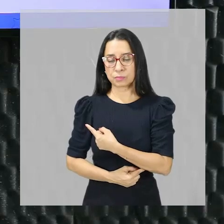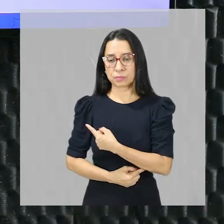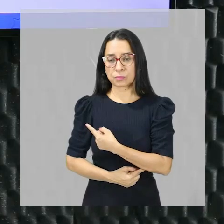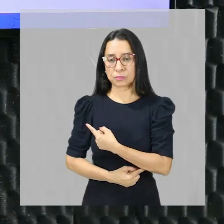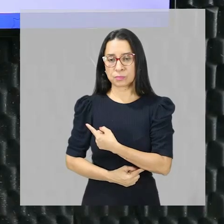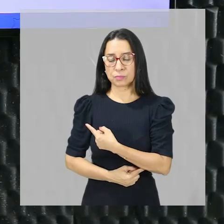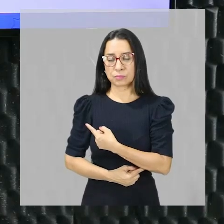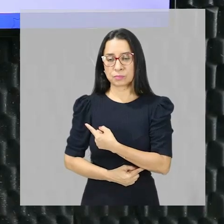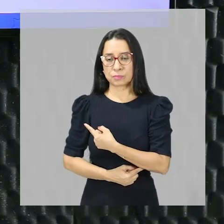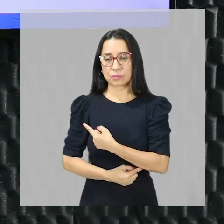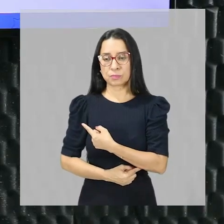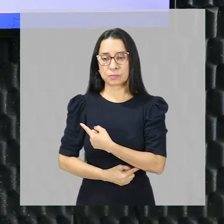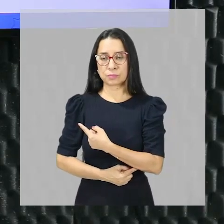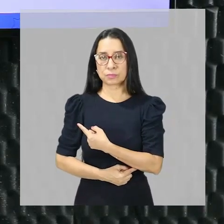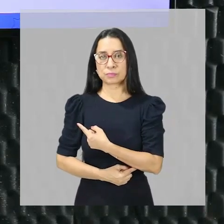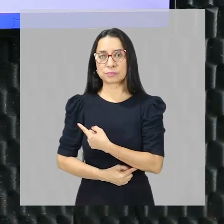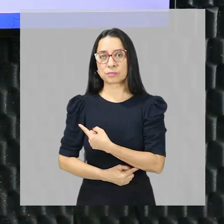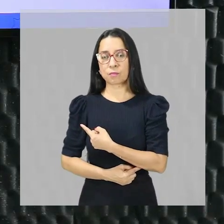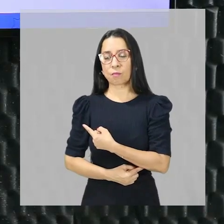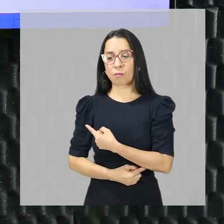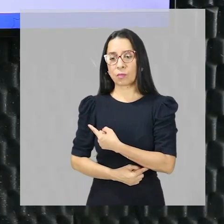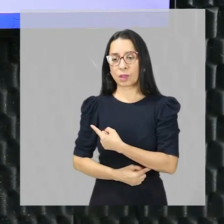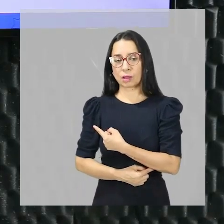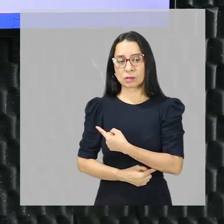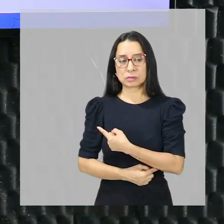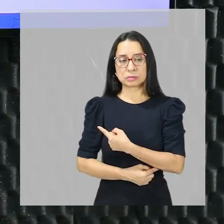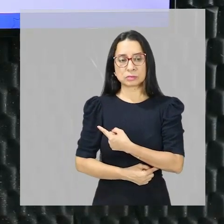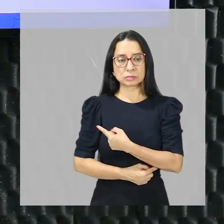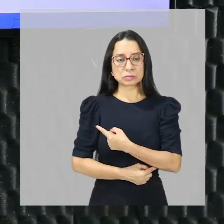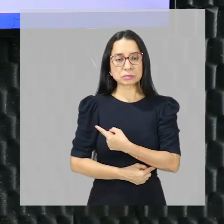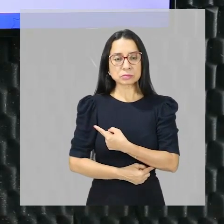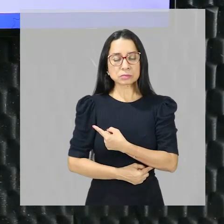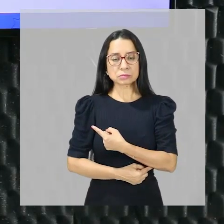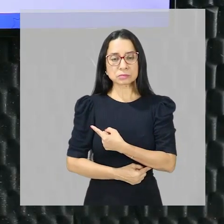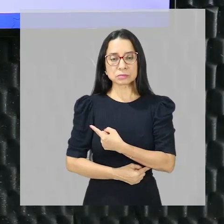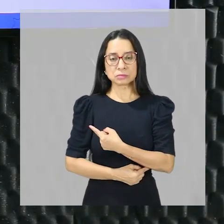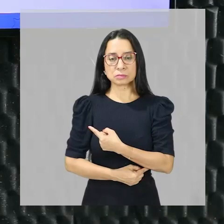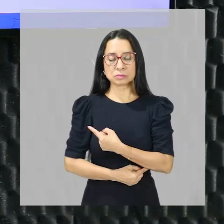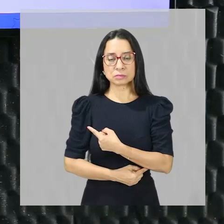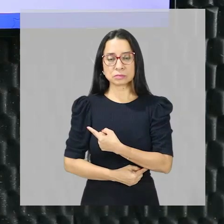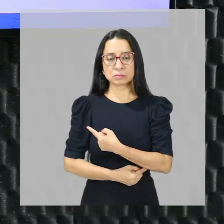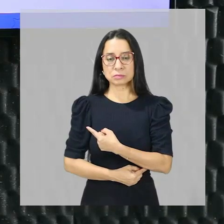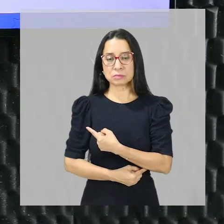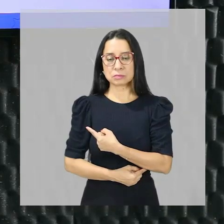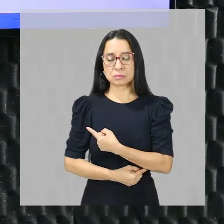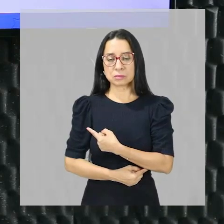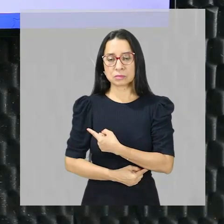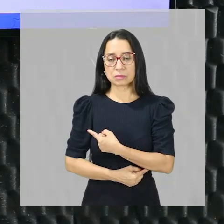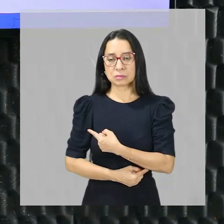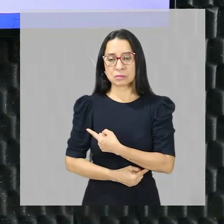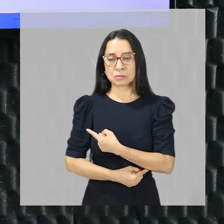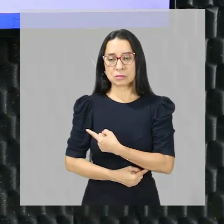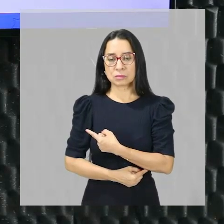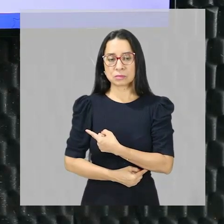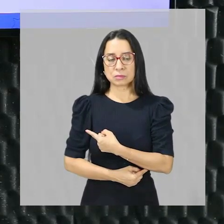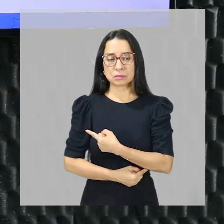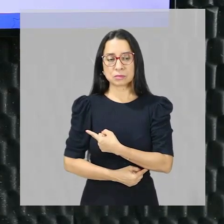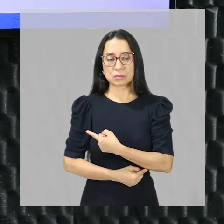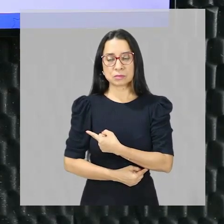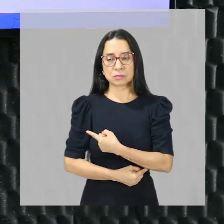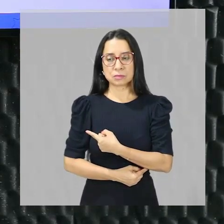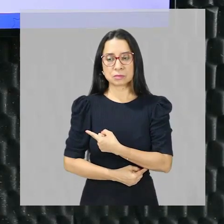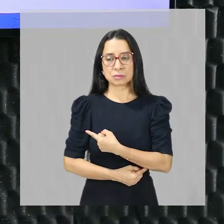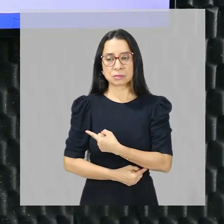dos 550 milhões de indivíduos que moram em zonas de risco vulcânico no mundo.